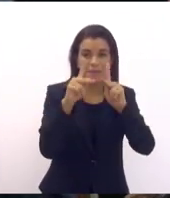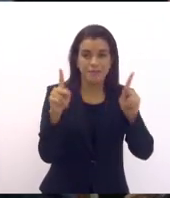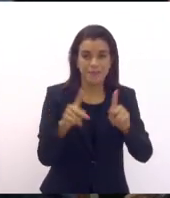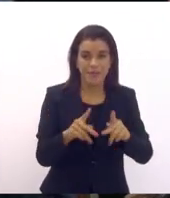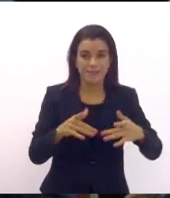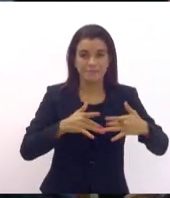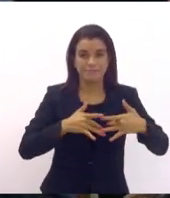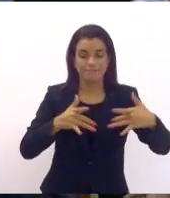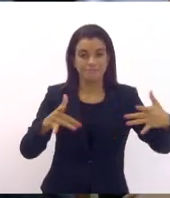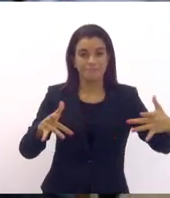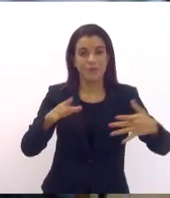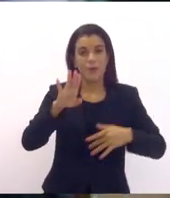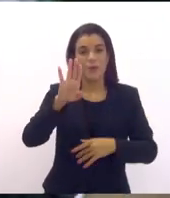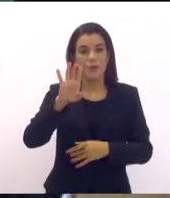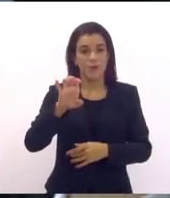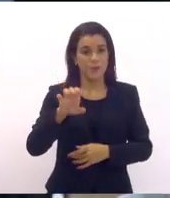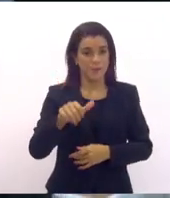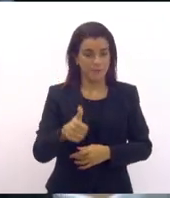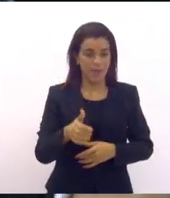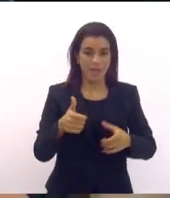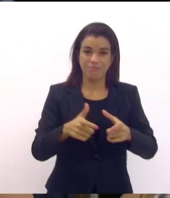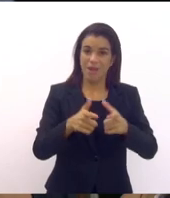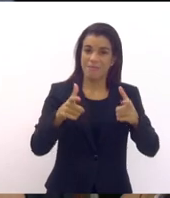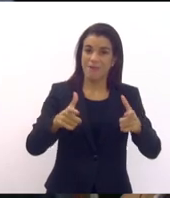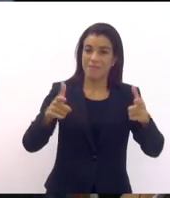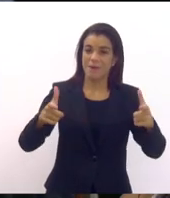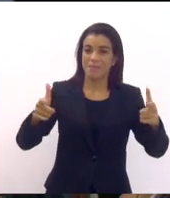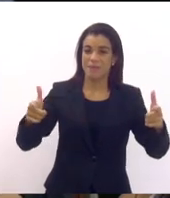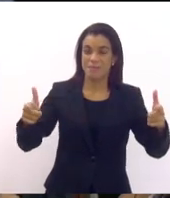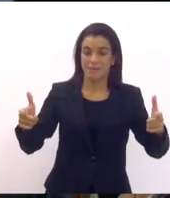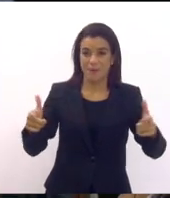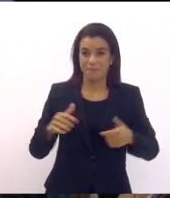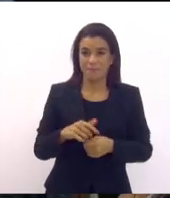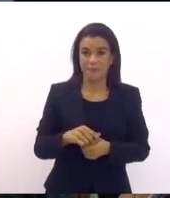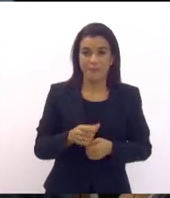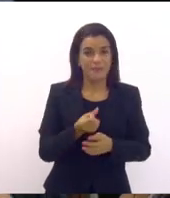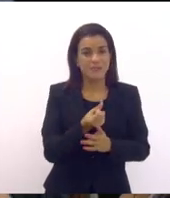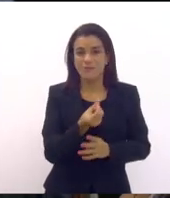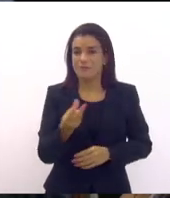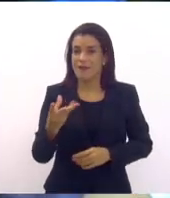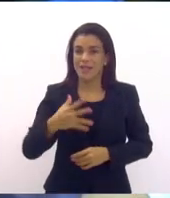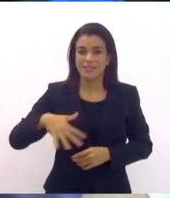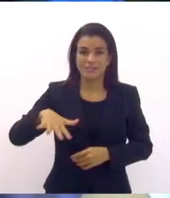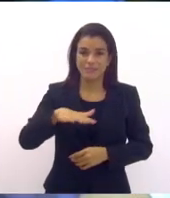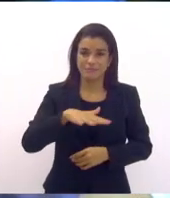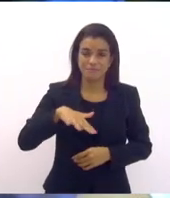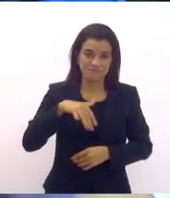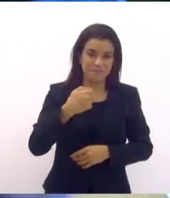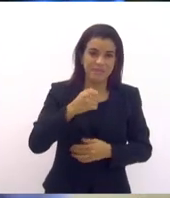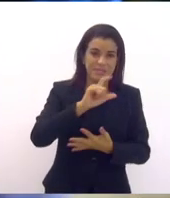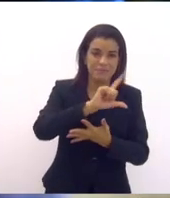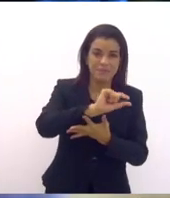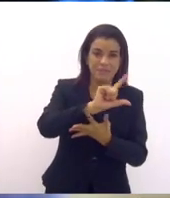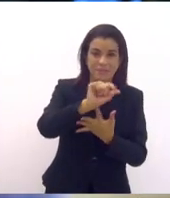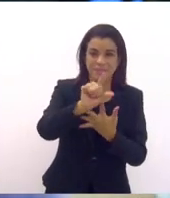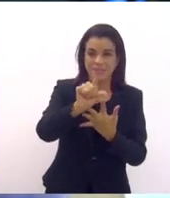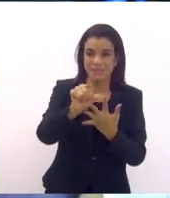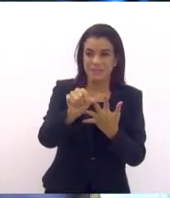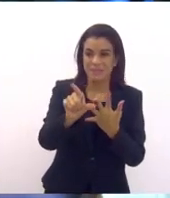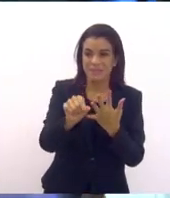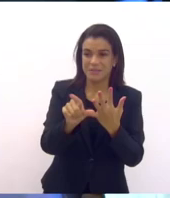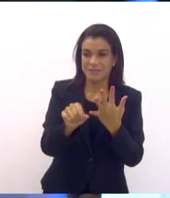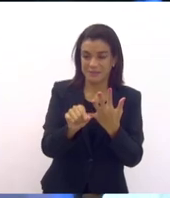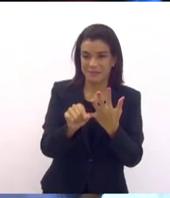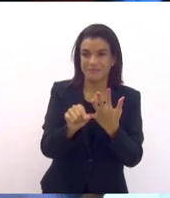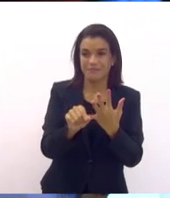e o bem das pessoas aconteça cada vez mais são muitas situações muitas frentes temos que escolher algumas delas não tem como